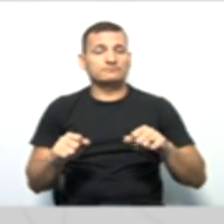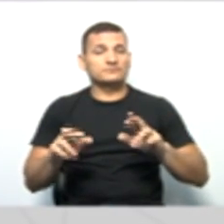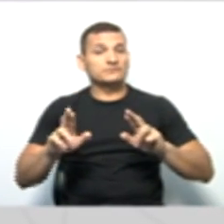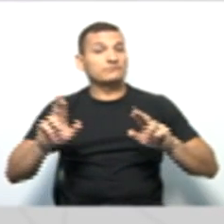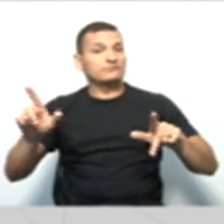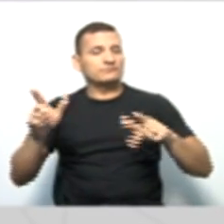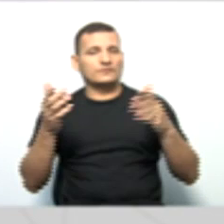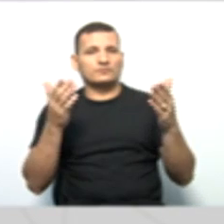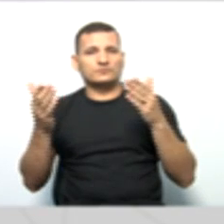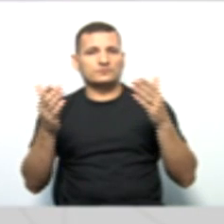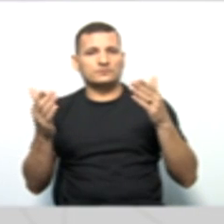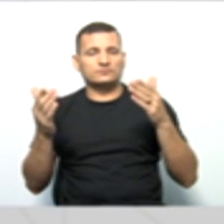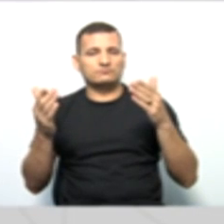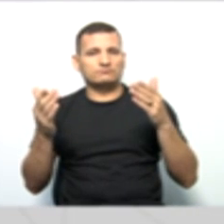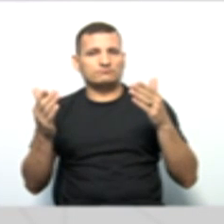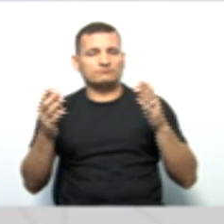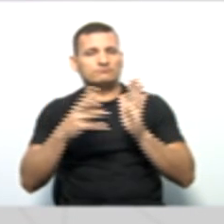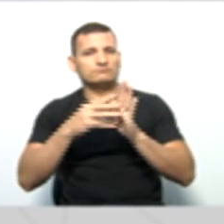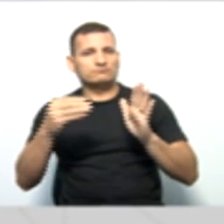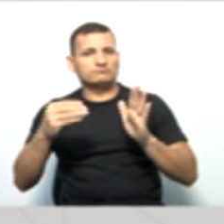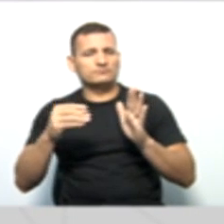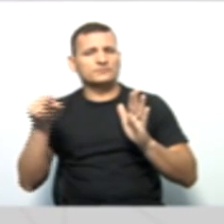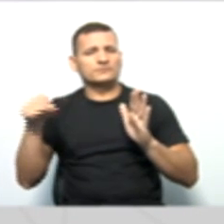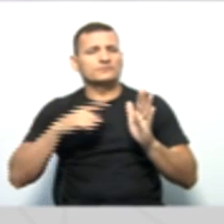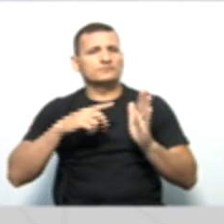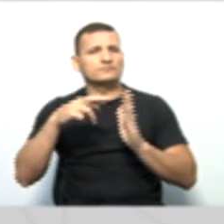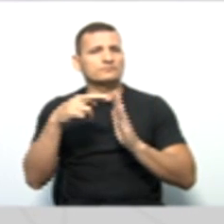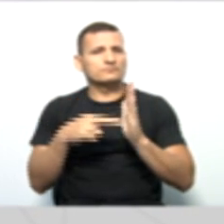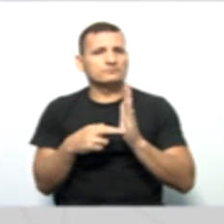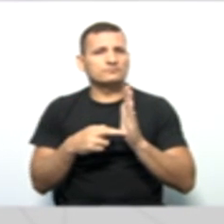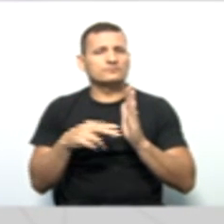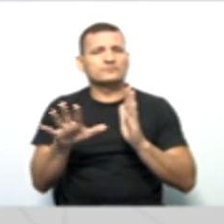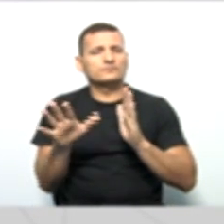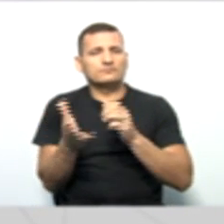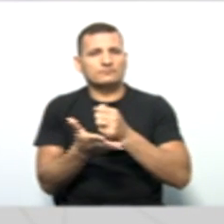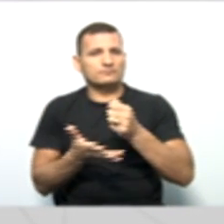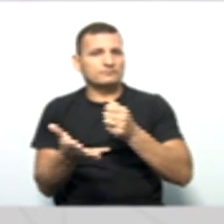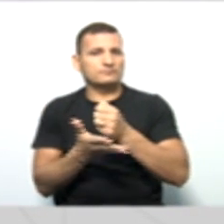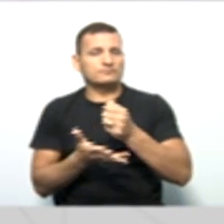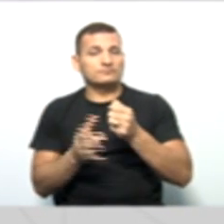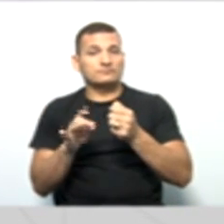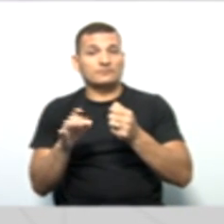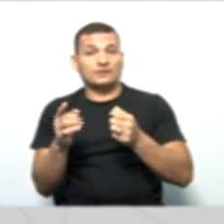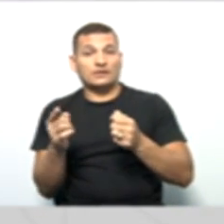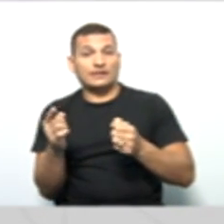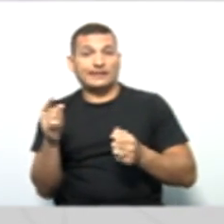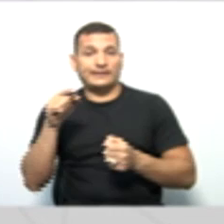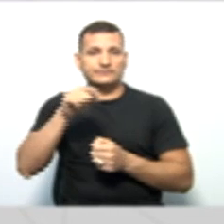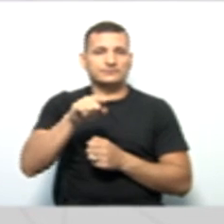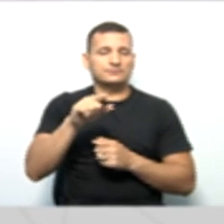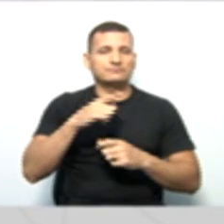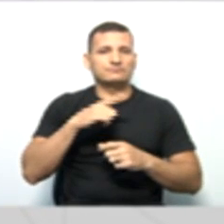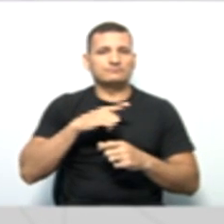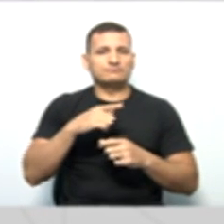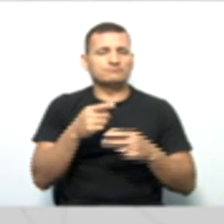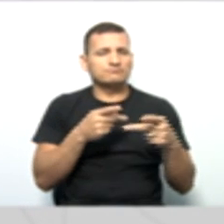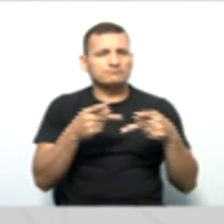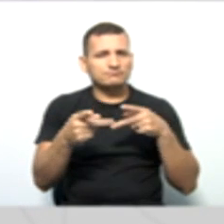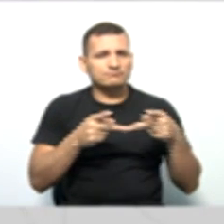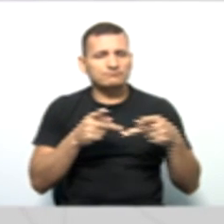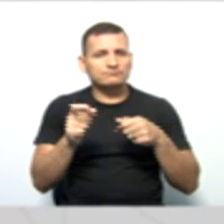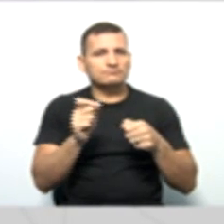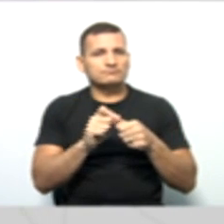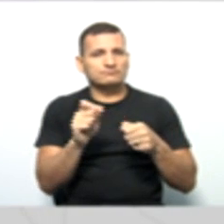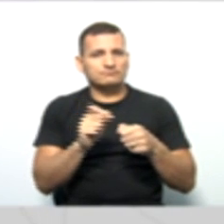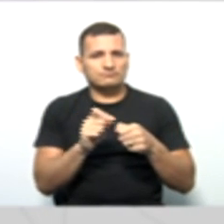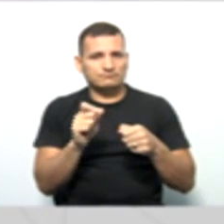modelo de análise. O modelo de análise a gente traz os requisitos, levanta ali a parte mais básica. Aqui, quando eu vou projetar alguma coisa, aí eu já